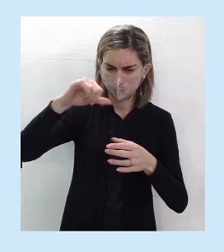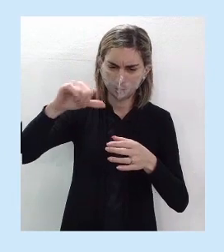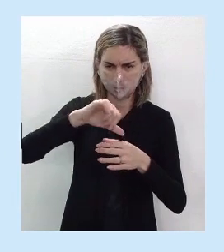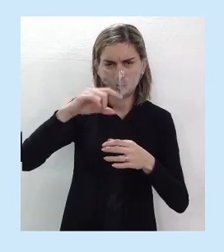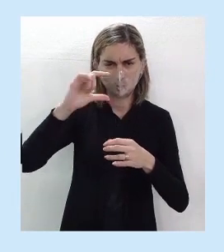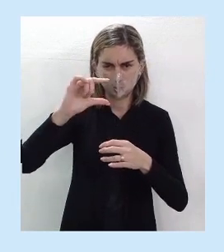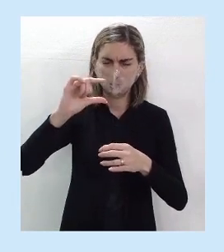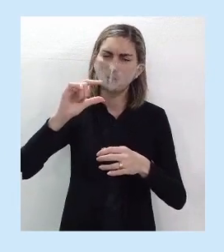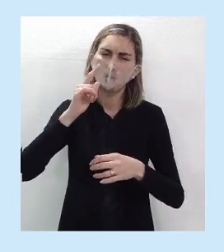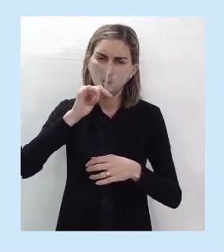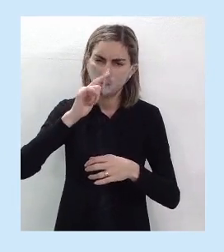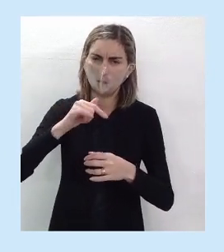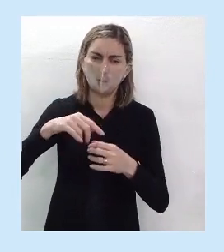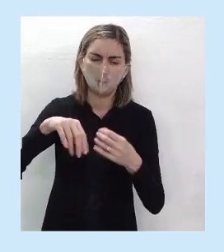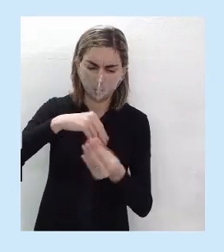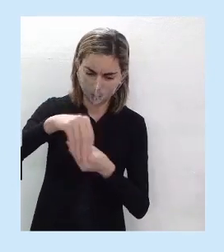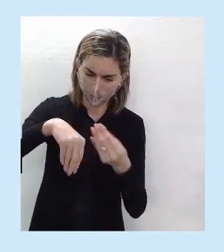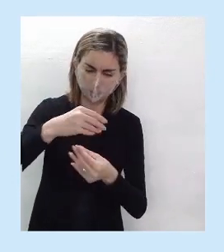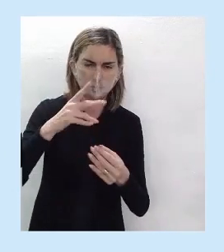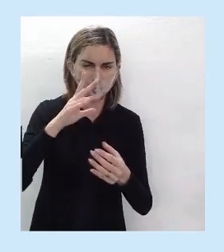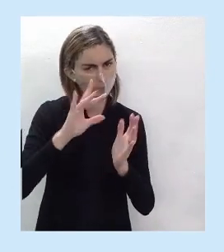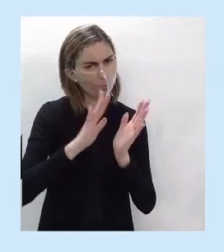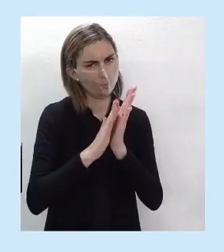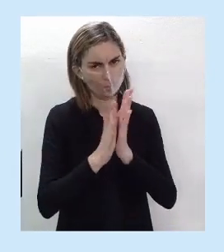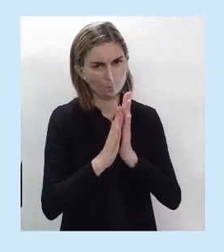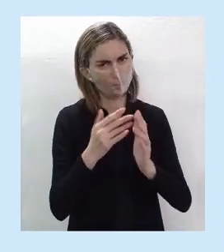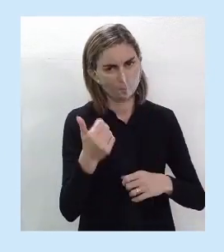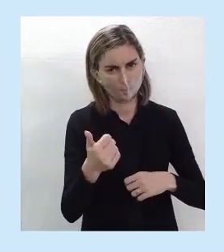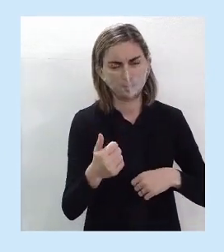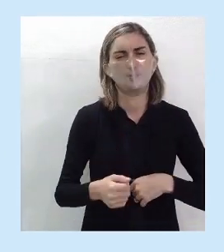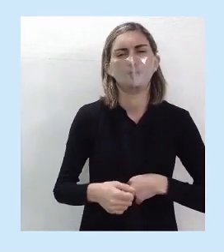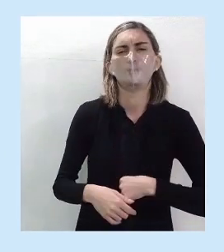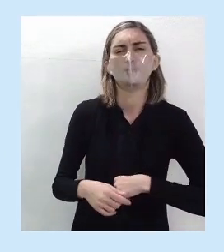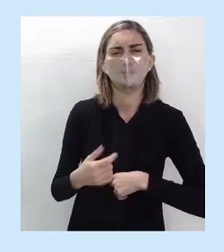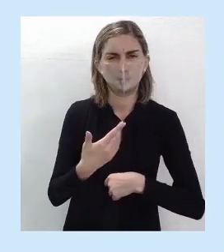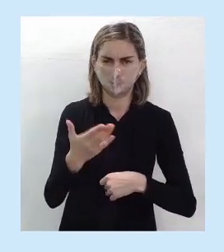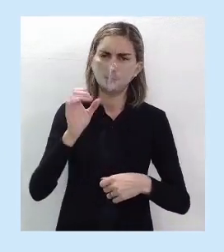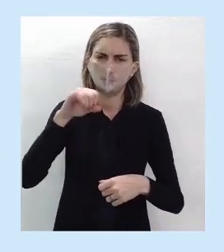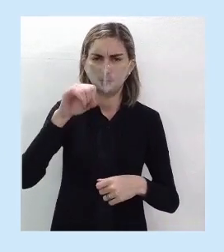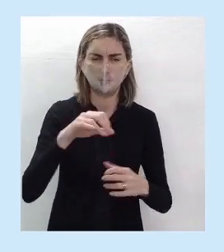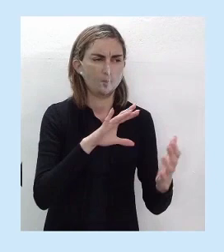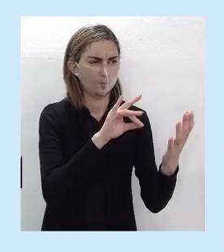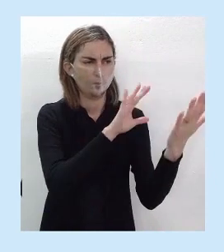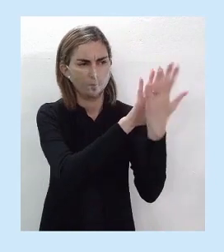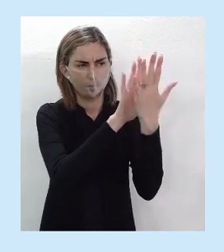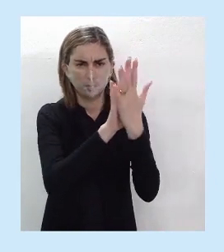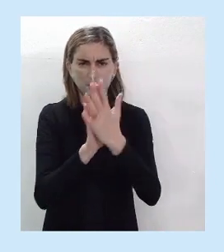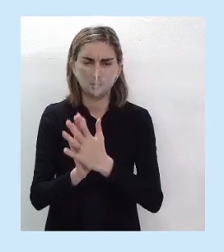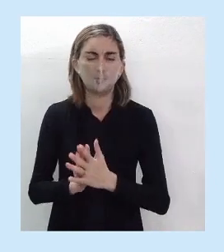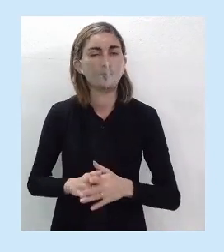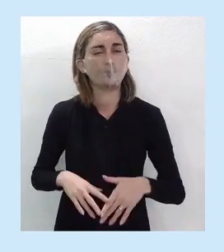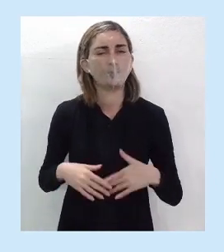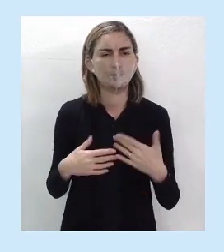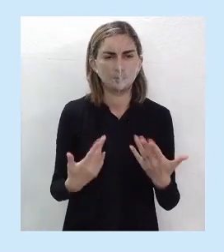do mesmo tamanho para água. Essa é a dica. E aí sim você coloca na parede.